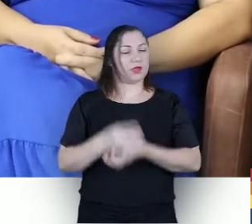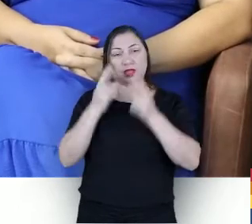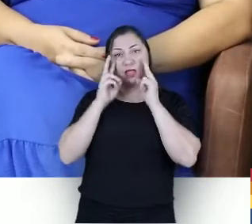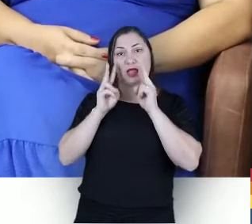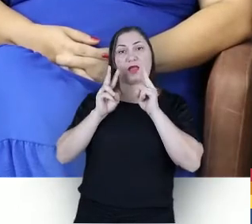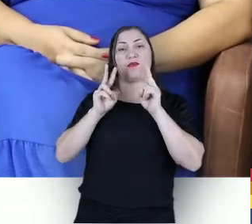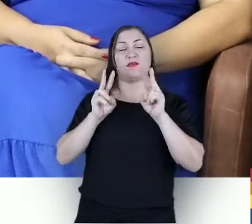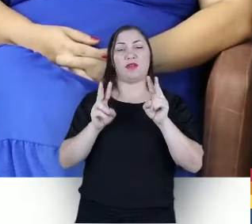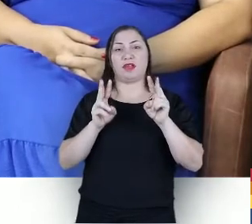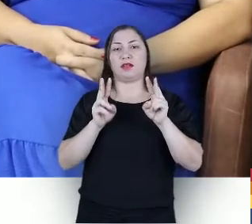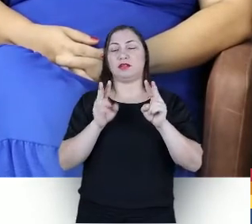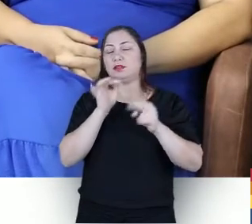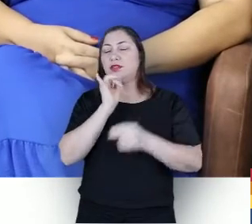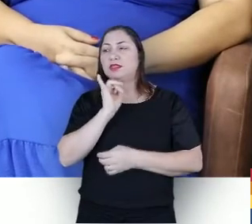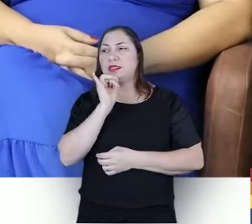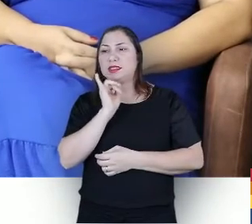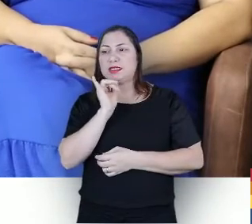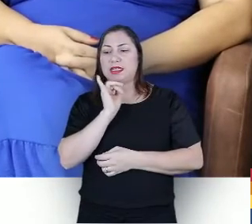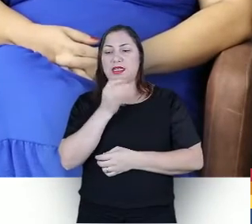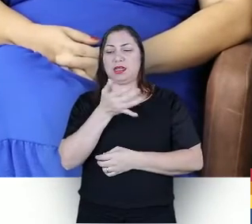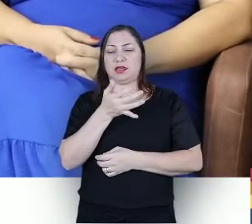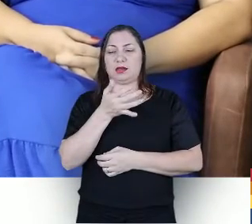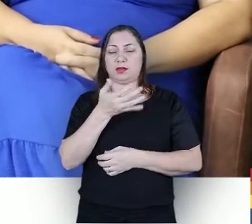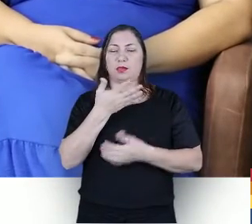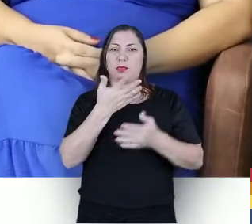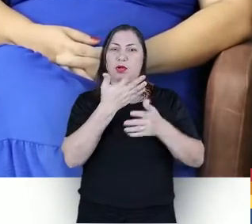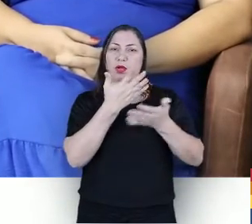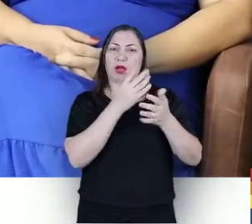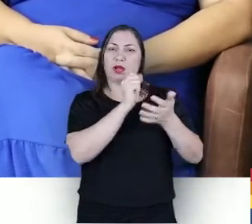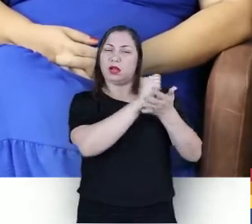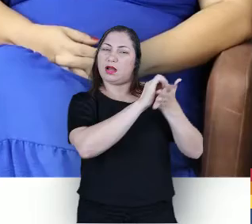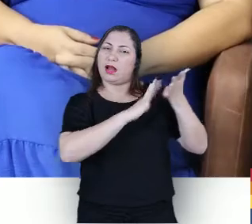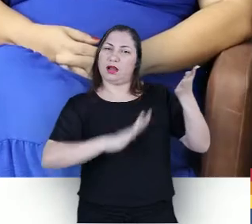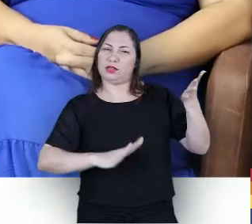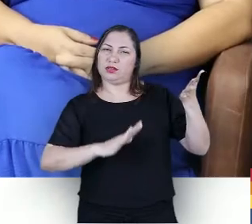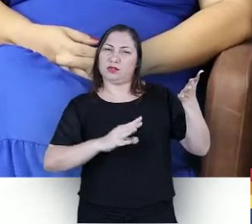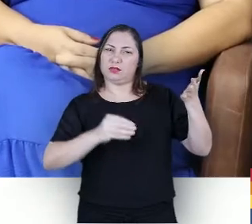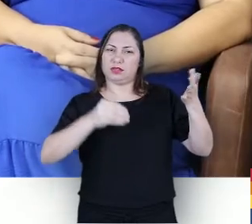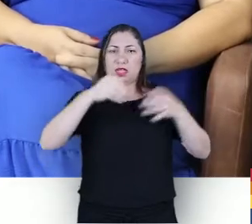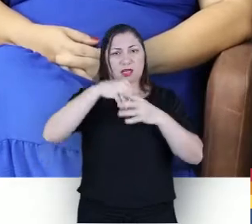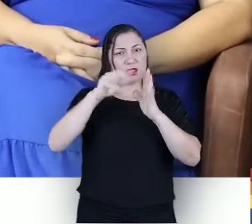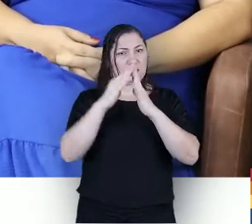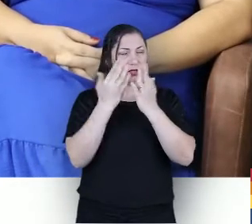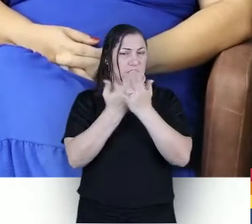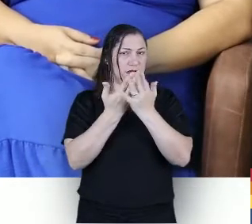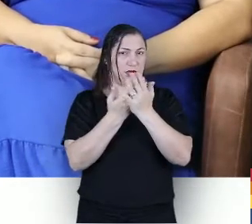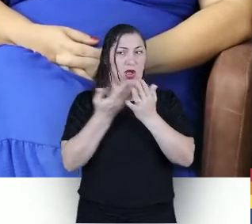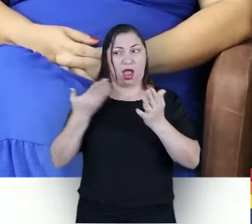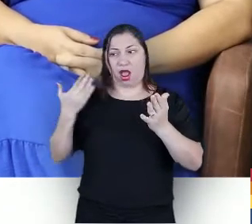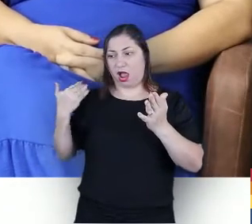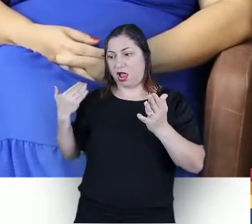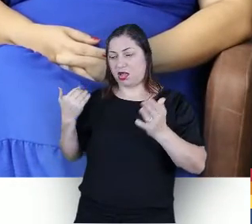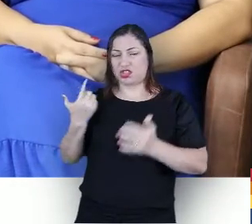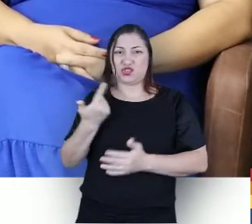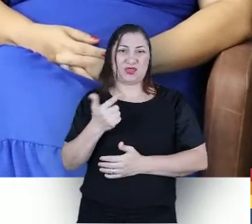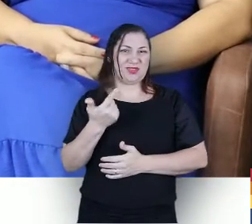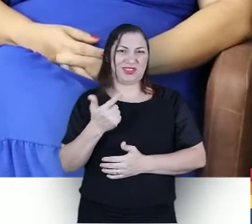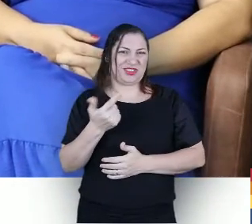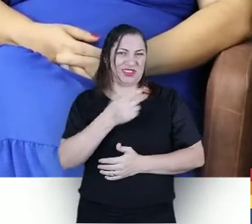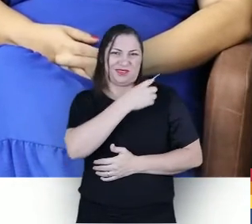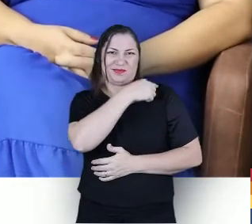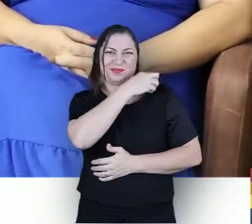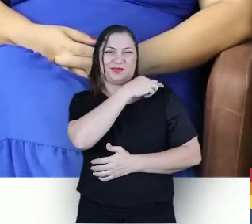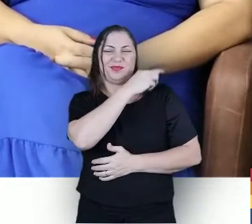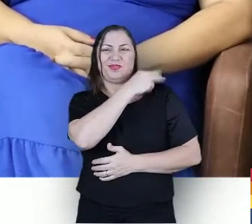trabalhar os itinerários formativos se tornou mais fácil, né, nesse formato. Então, eu